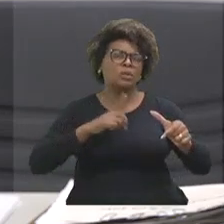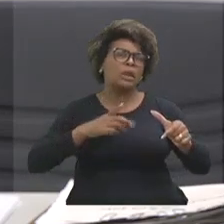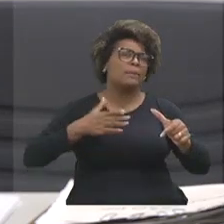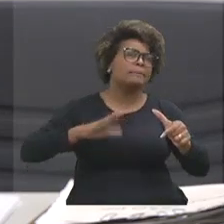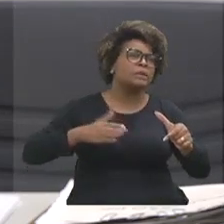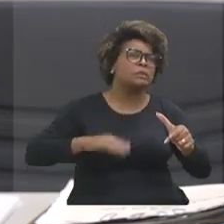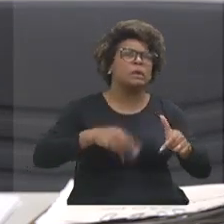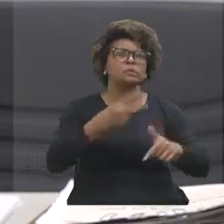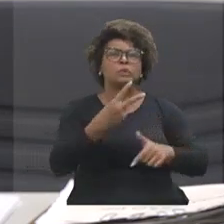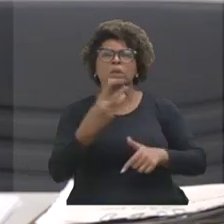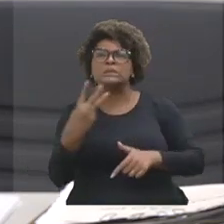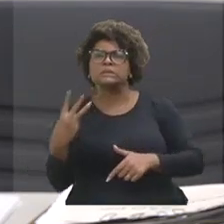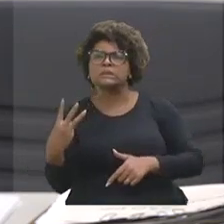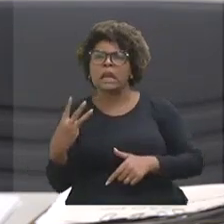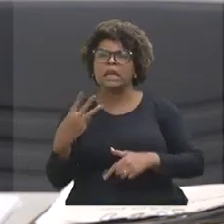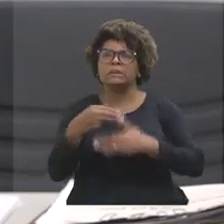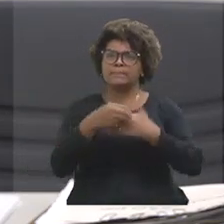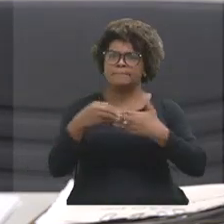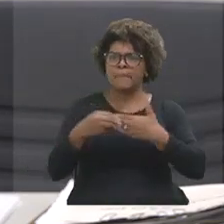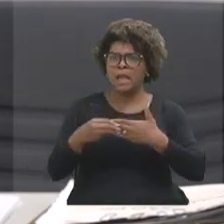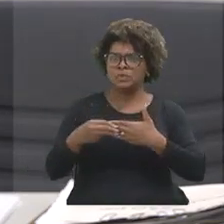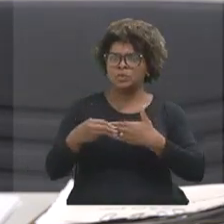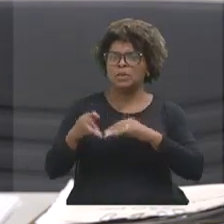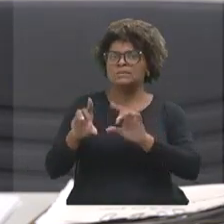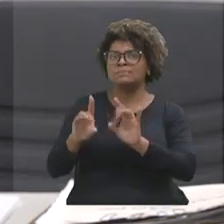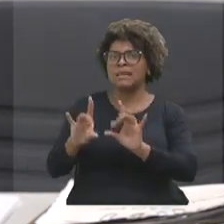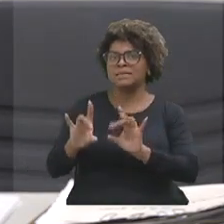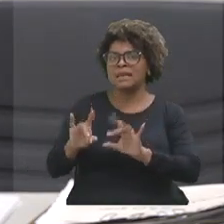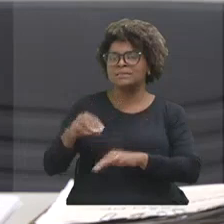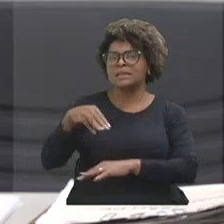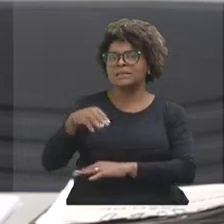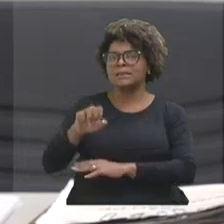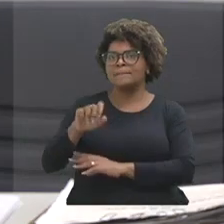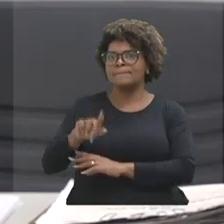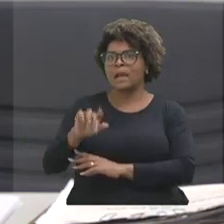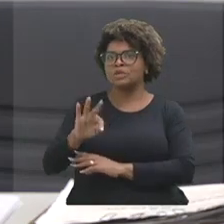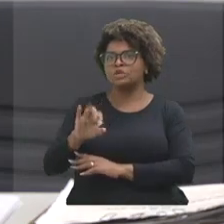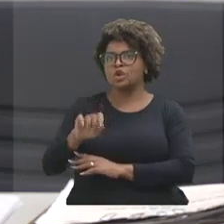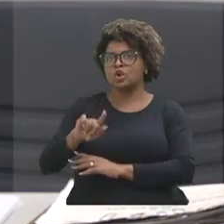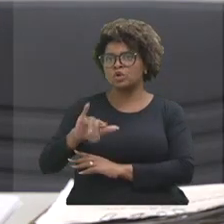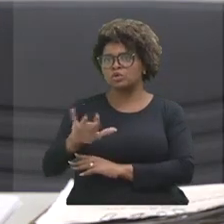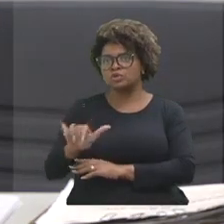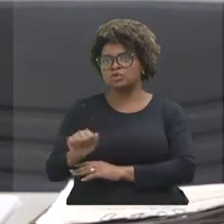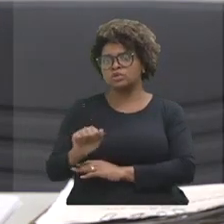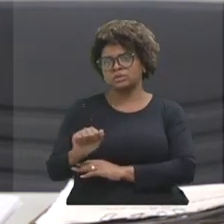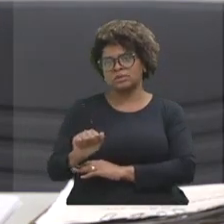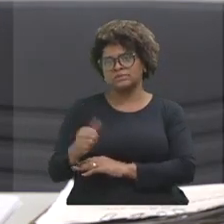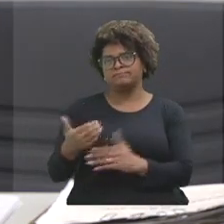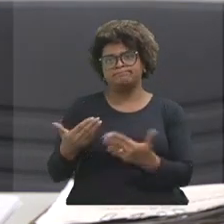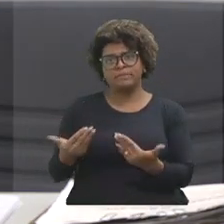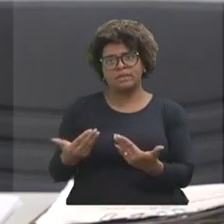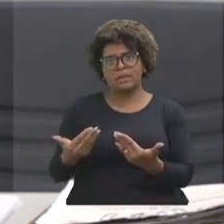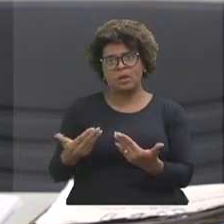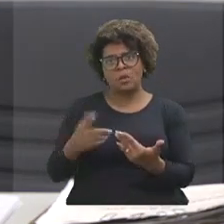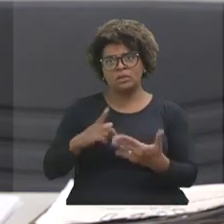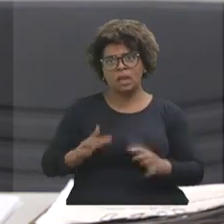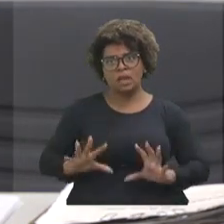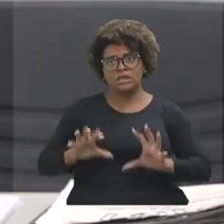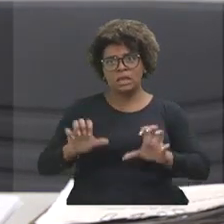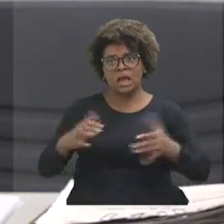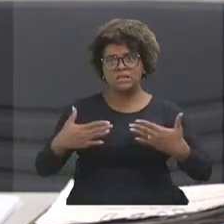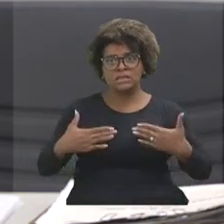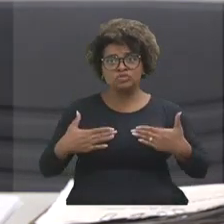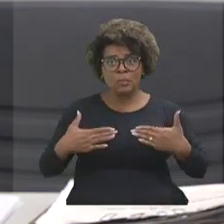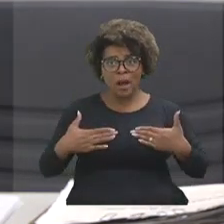três mastologistas Se você pegar isso 40 senso de tratar do câncer de mama com três